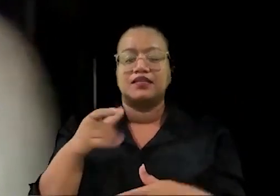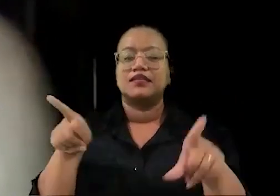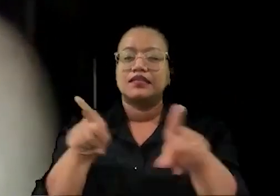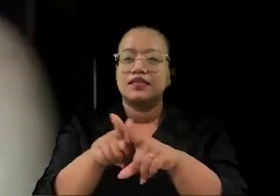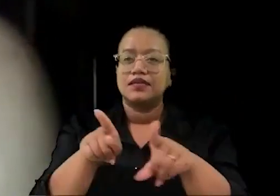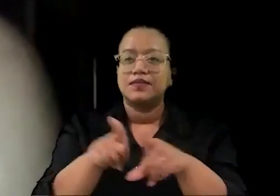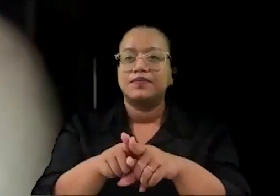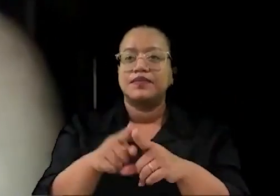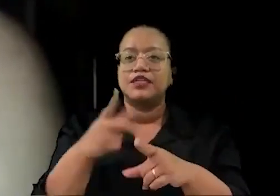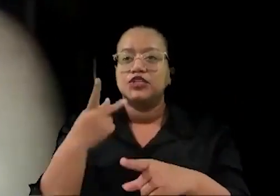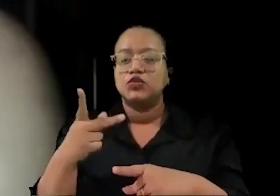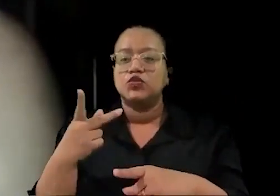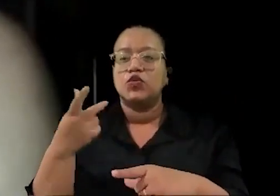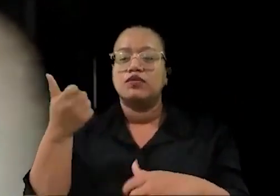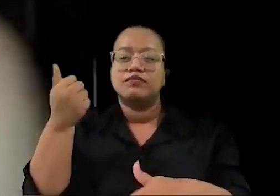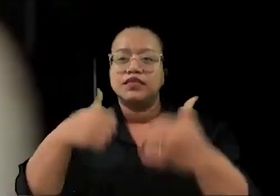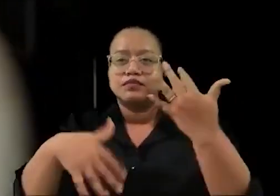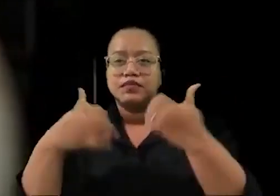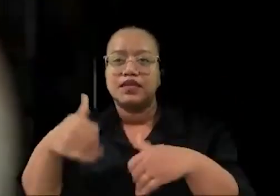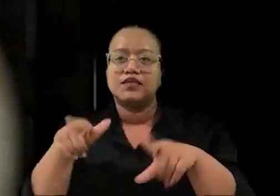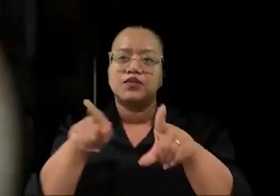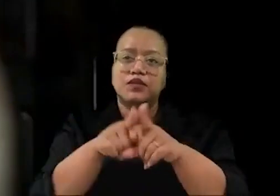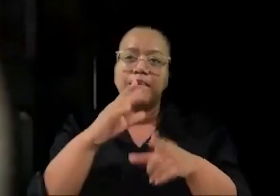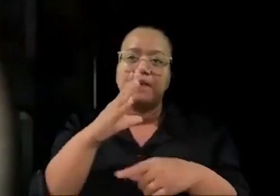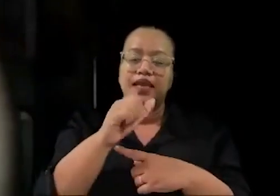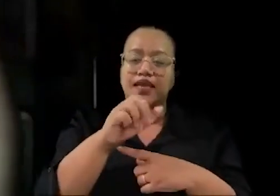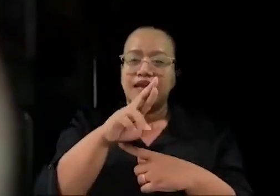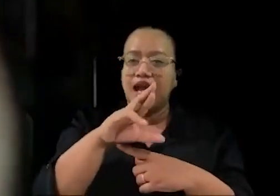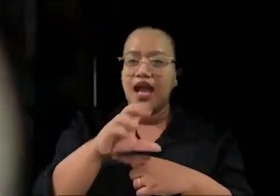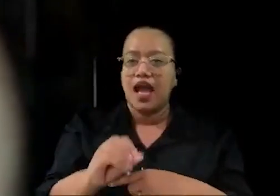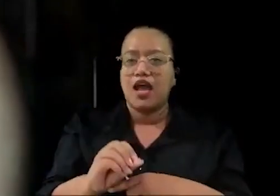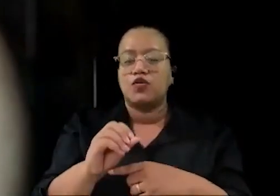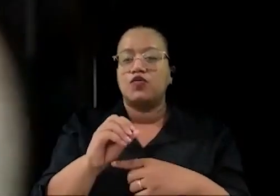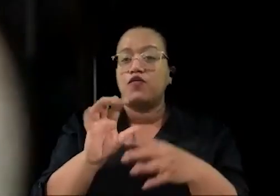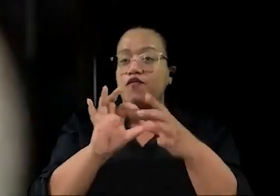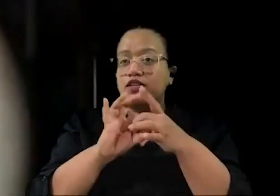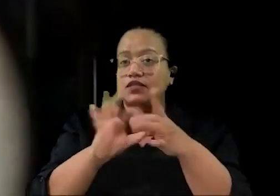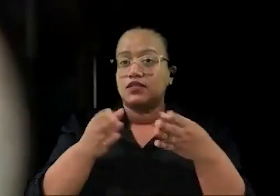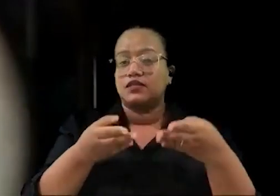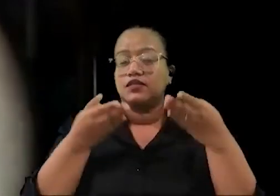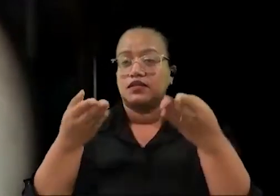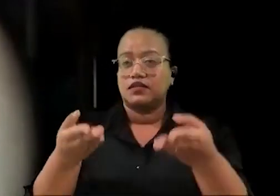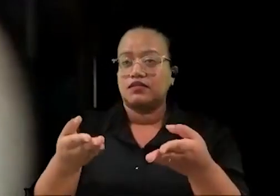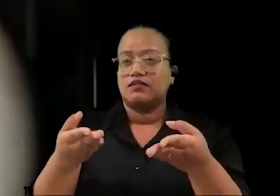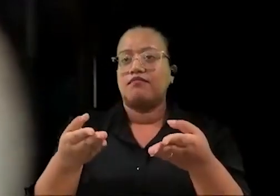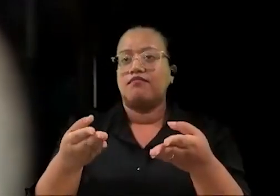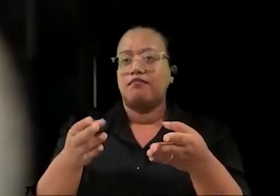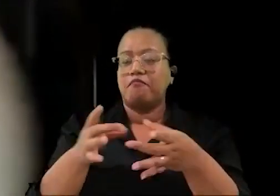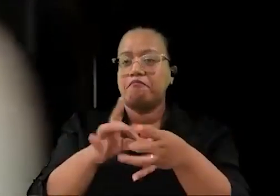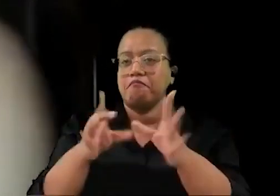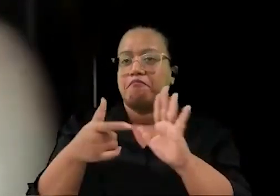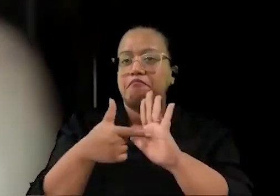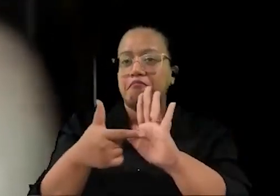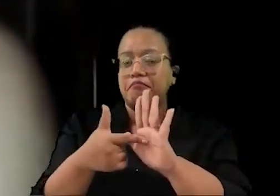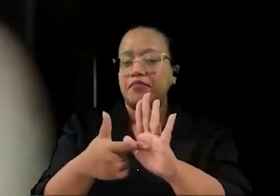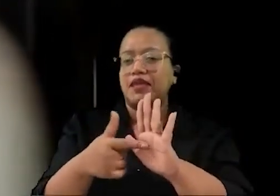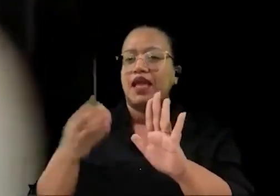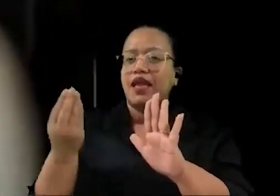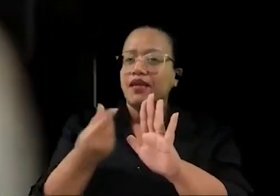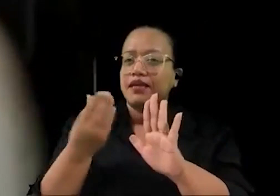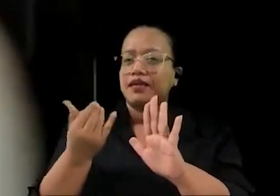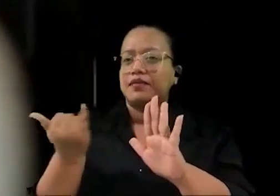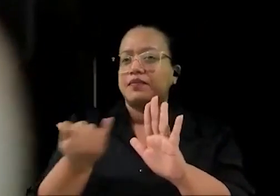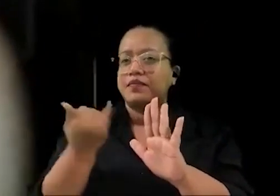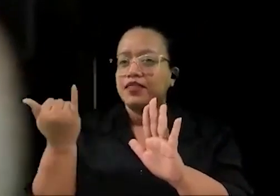colocada à disposição, muito rica, apesar de eu já ter assistido, mas foi totalmente